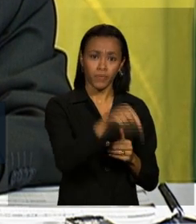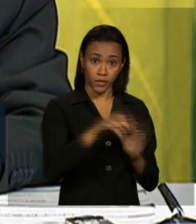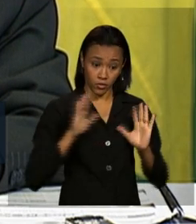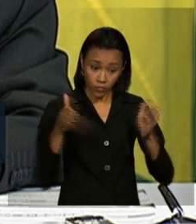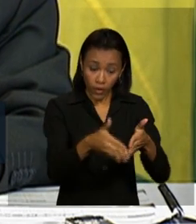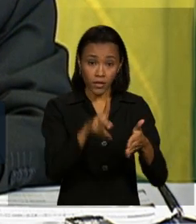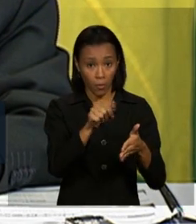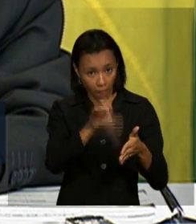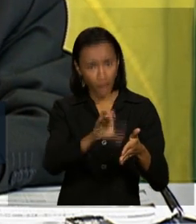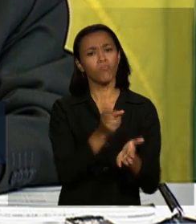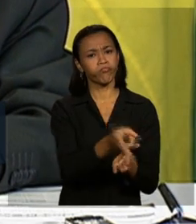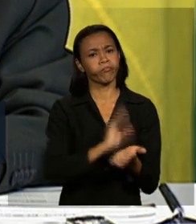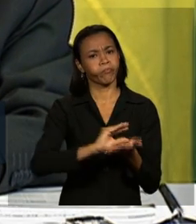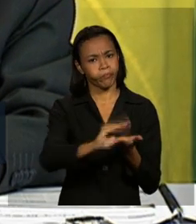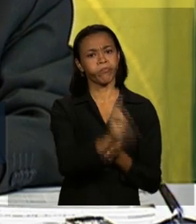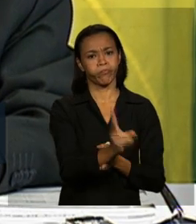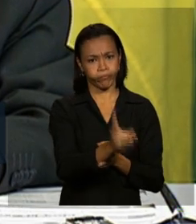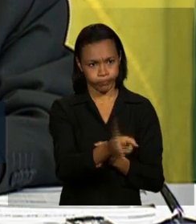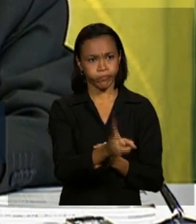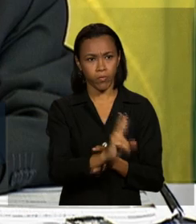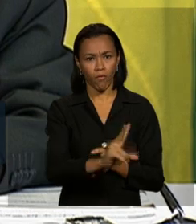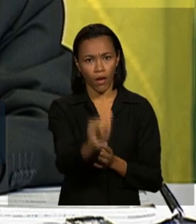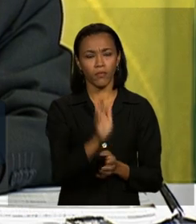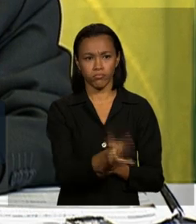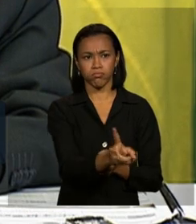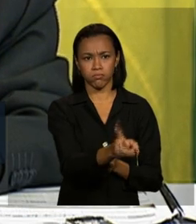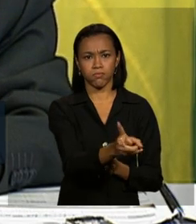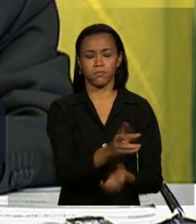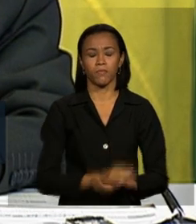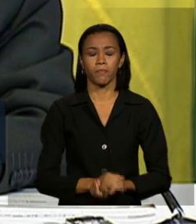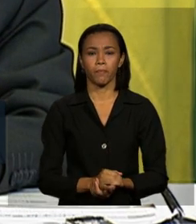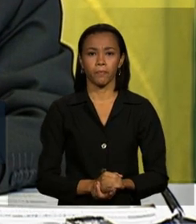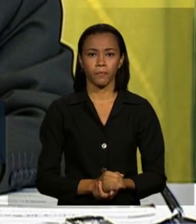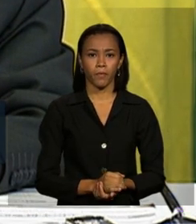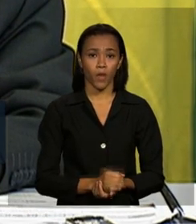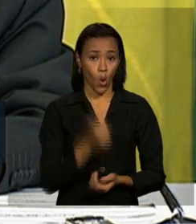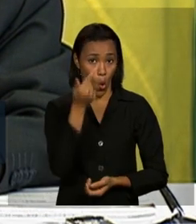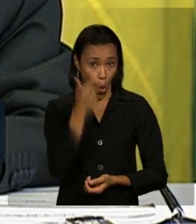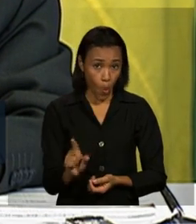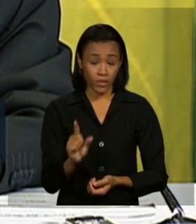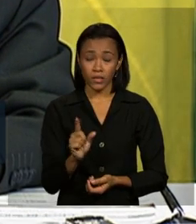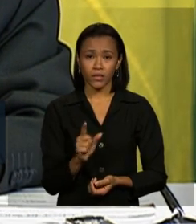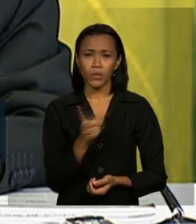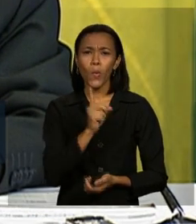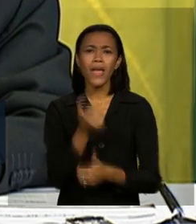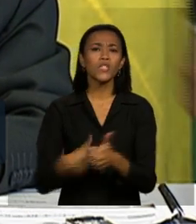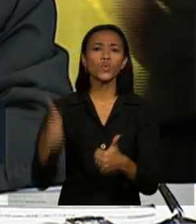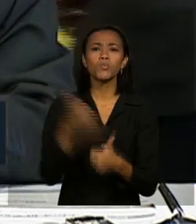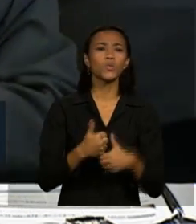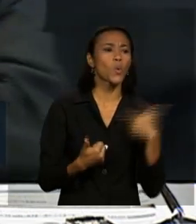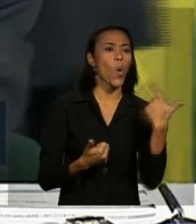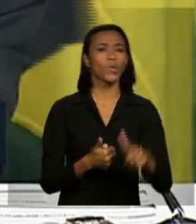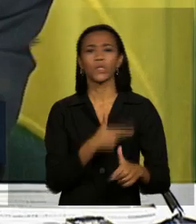pack estão mantidas e tem até caráter complementar às concessões uma coisa não está substituindo a